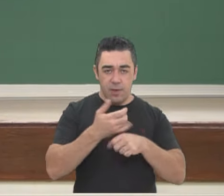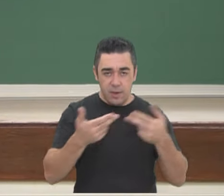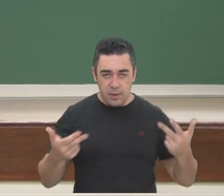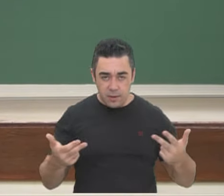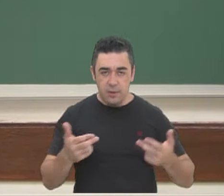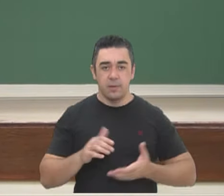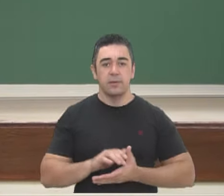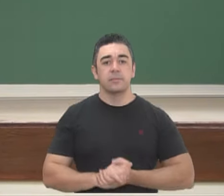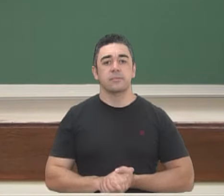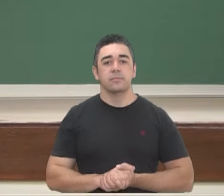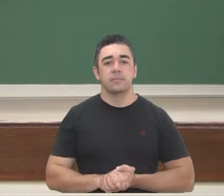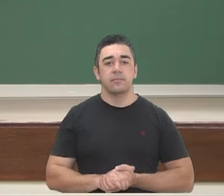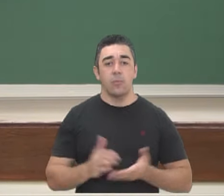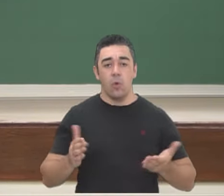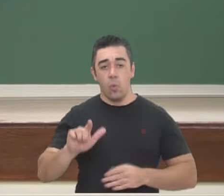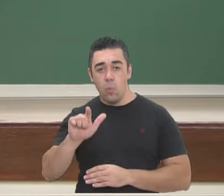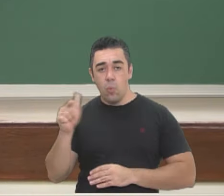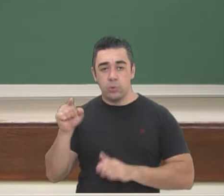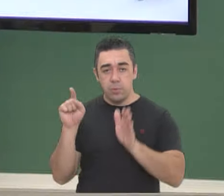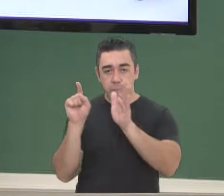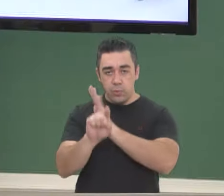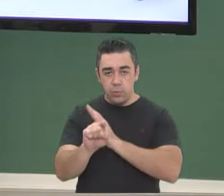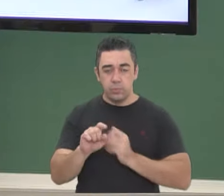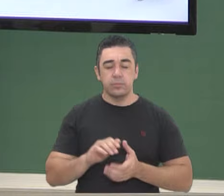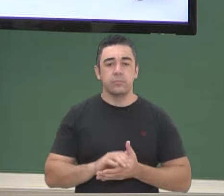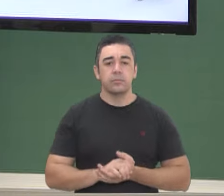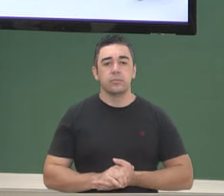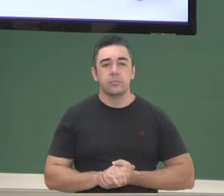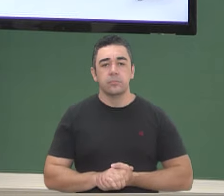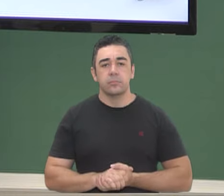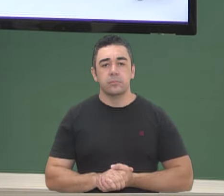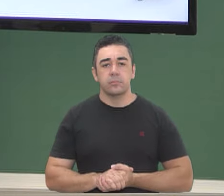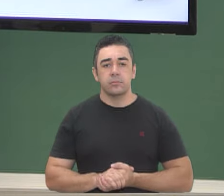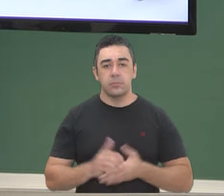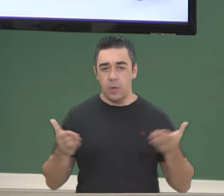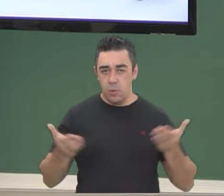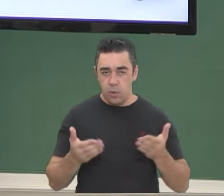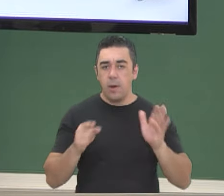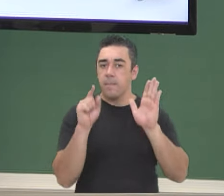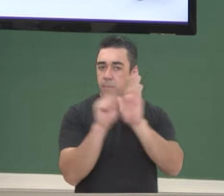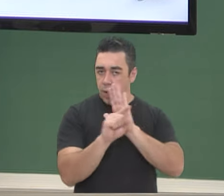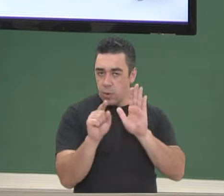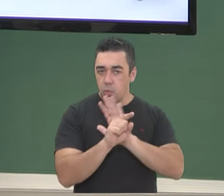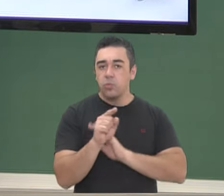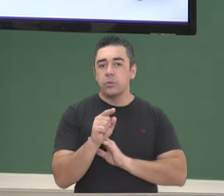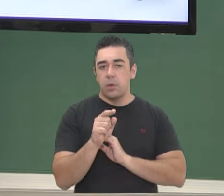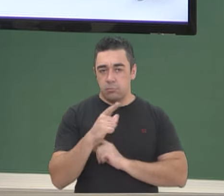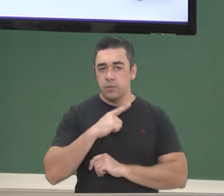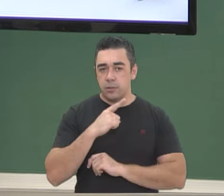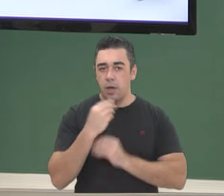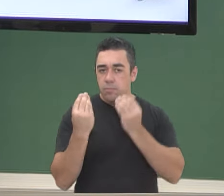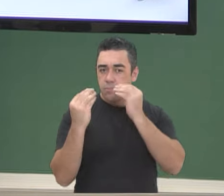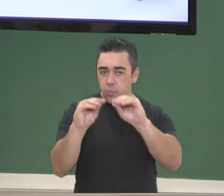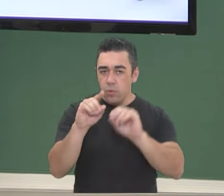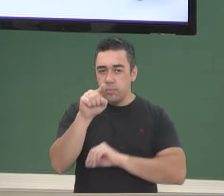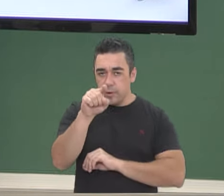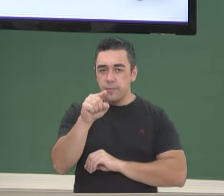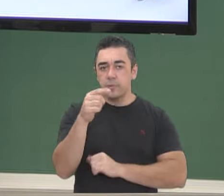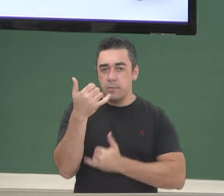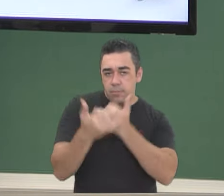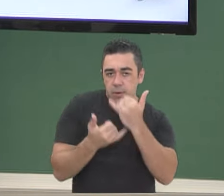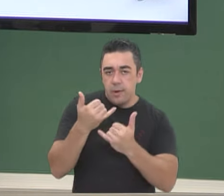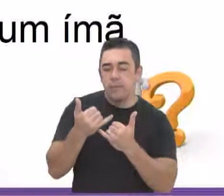vamos para a próxima questão e agora as questões que estão disponíveis no quis de